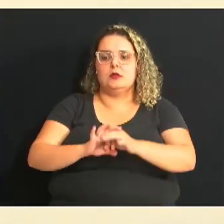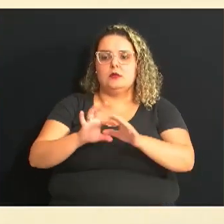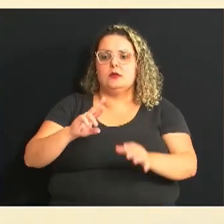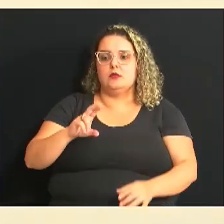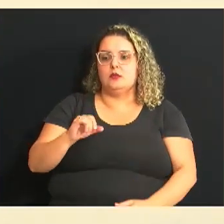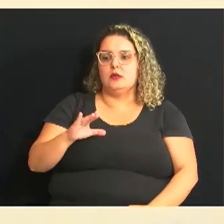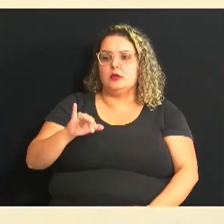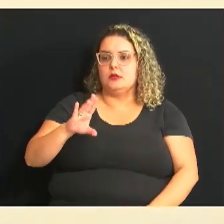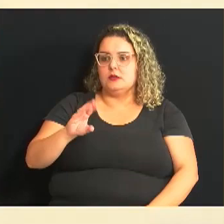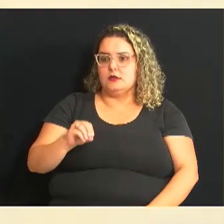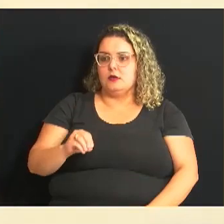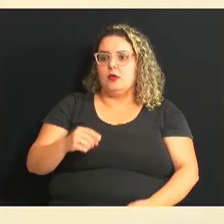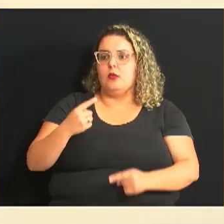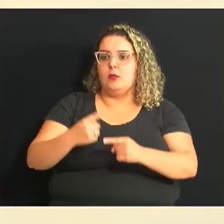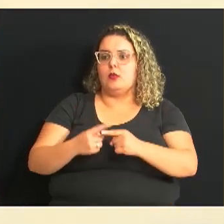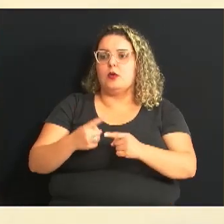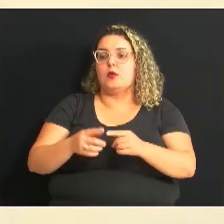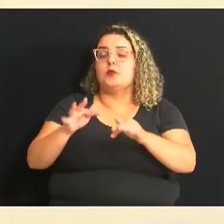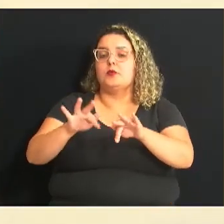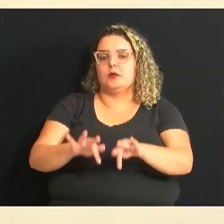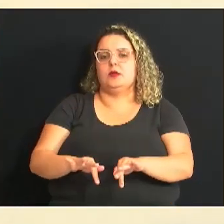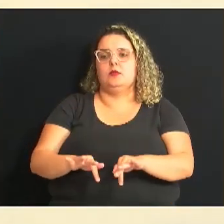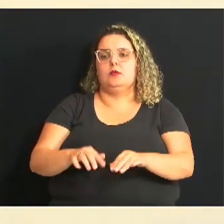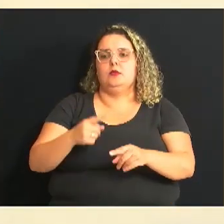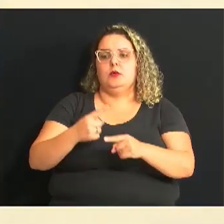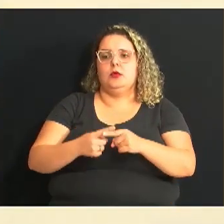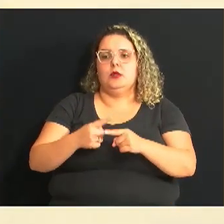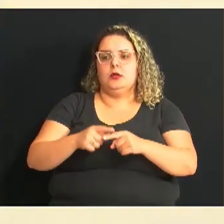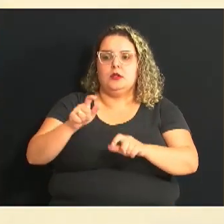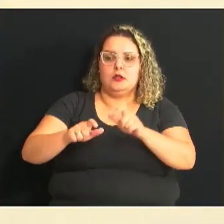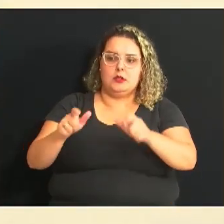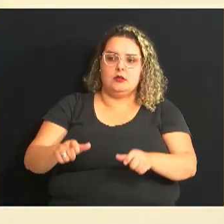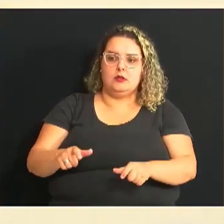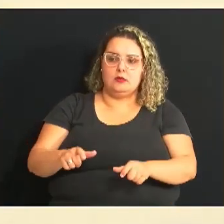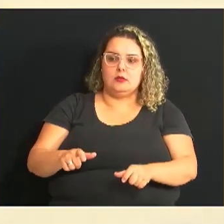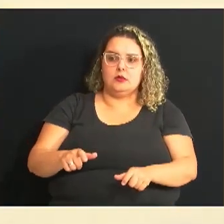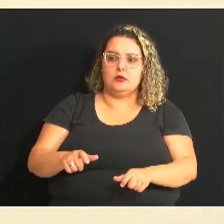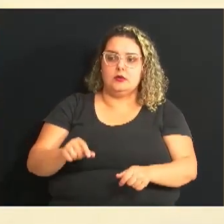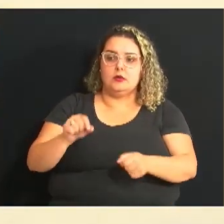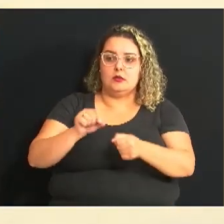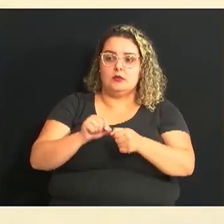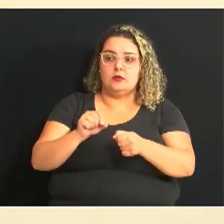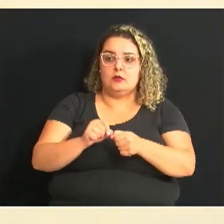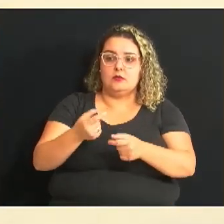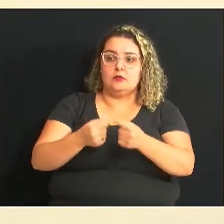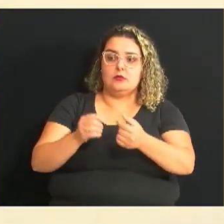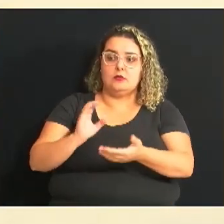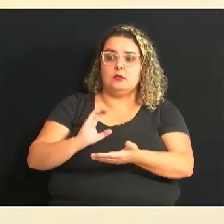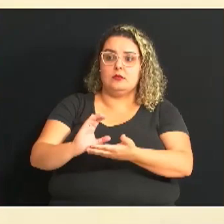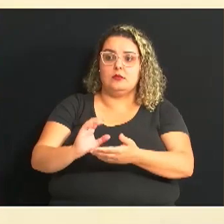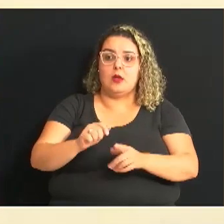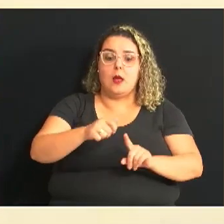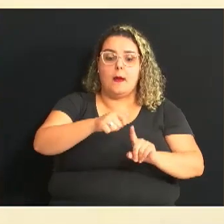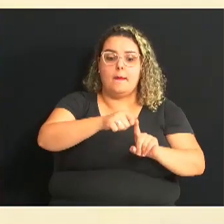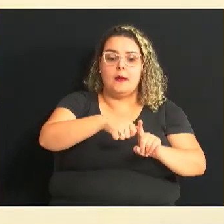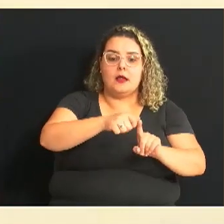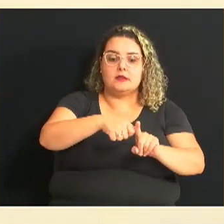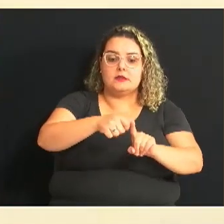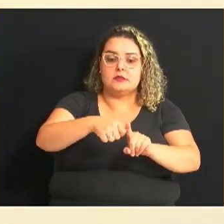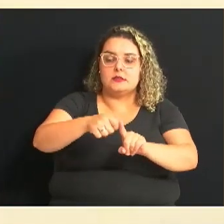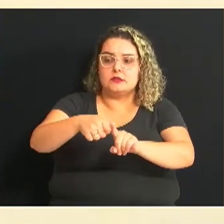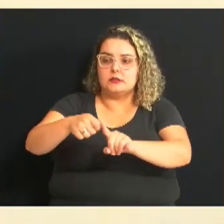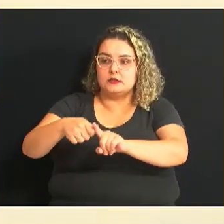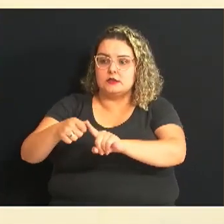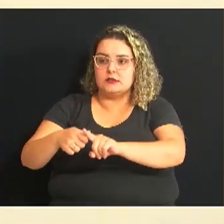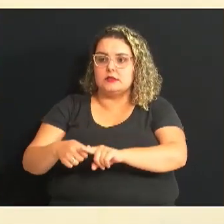a gente deixa por o final? Porque tem muitas pessoas, assim como a Carla disse, que fazem destinações mensais. Então,